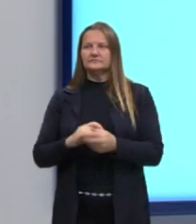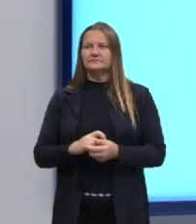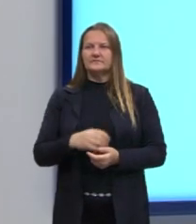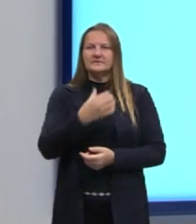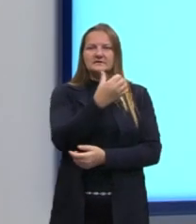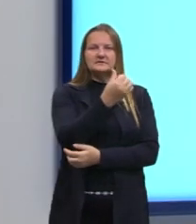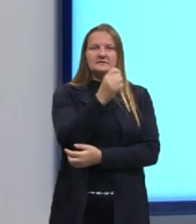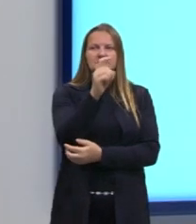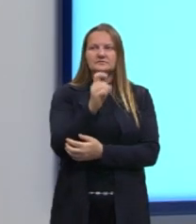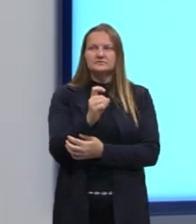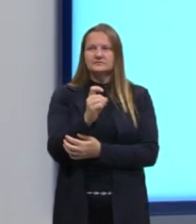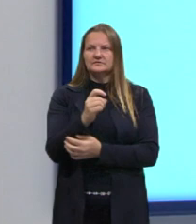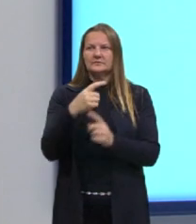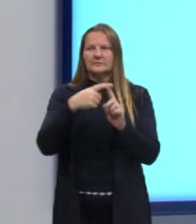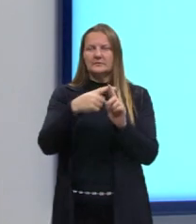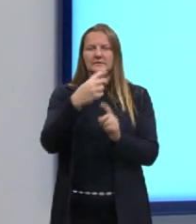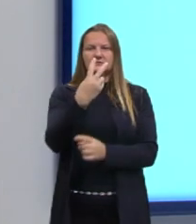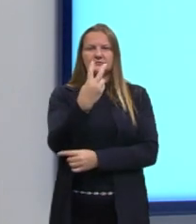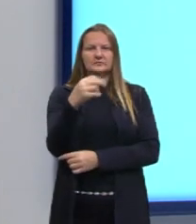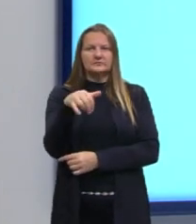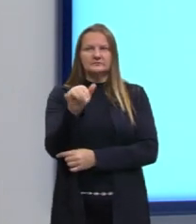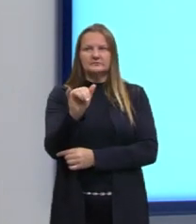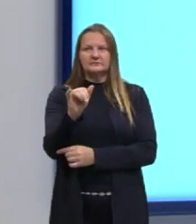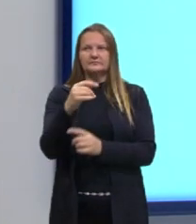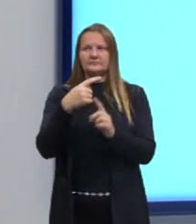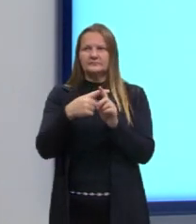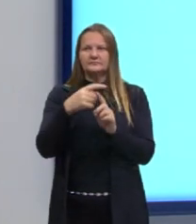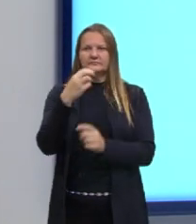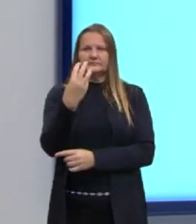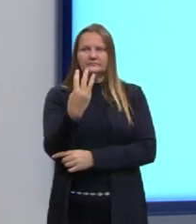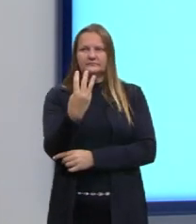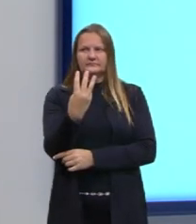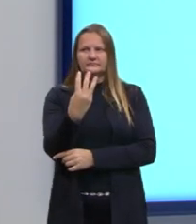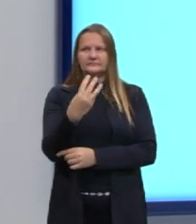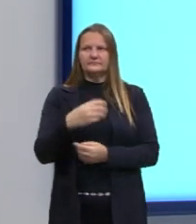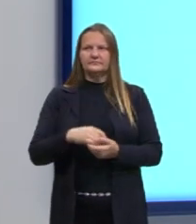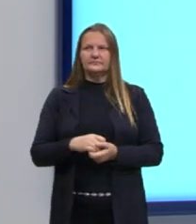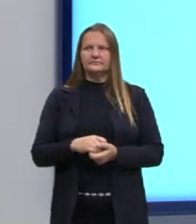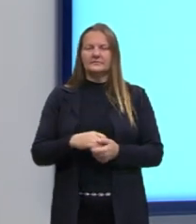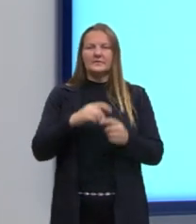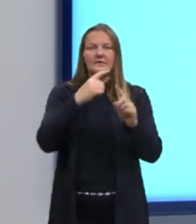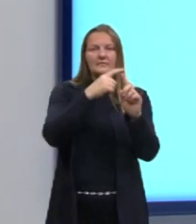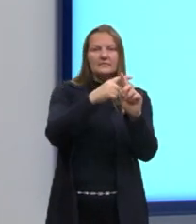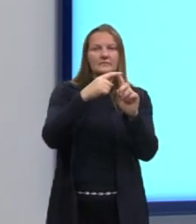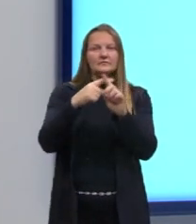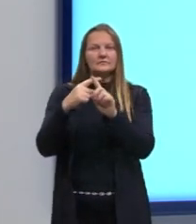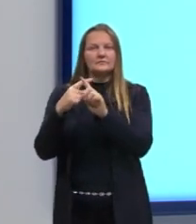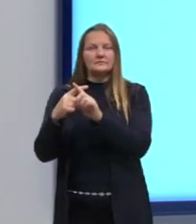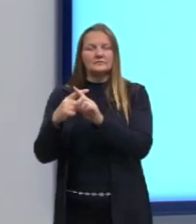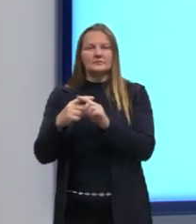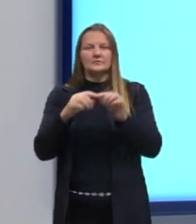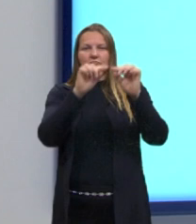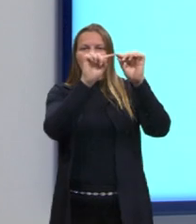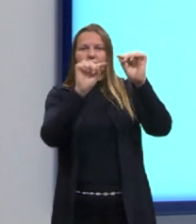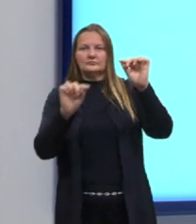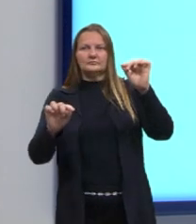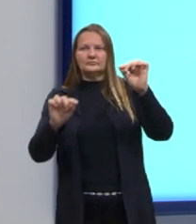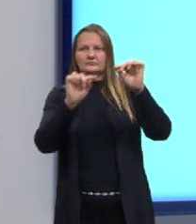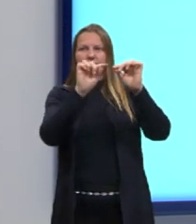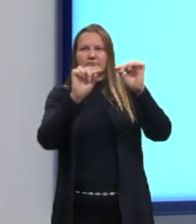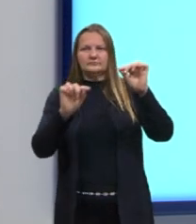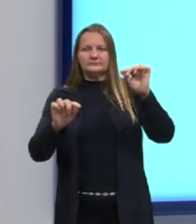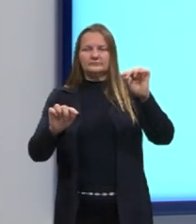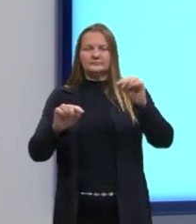6x + 2Y + 3 multiplicando as diagonais principais